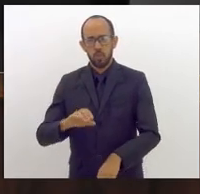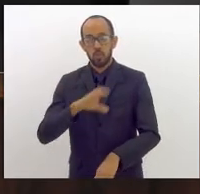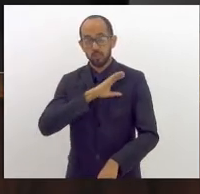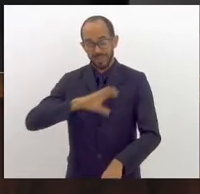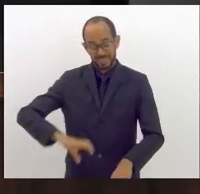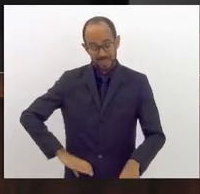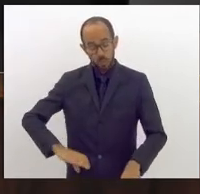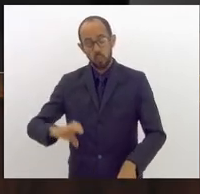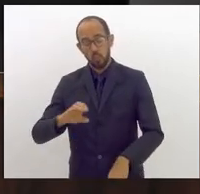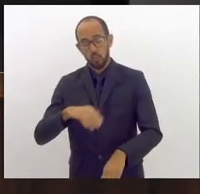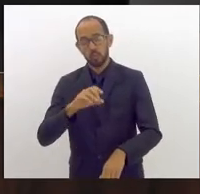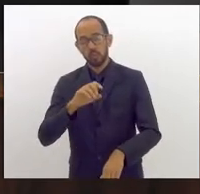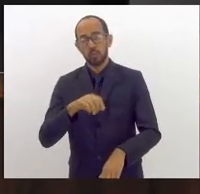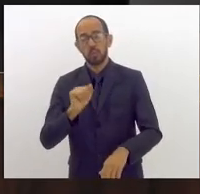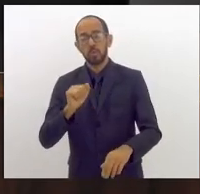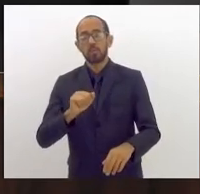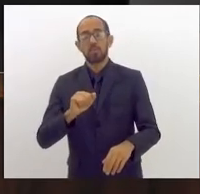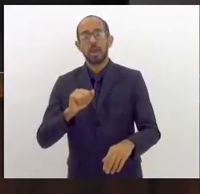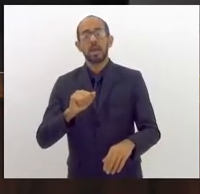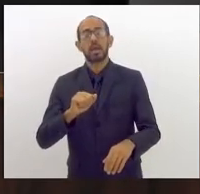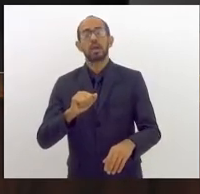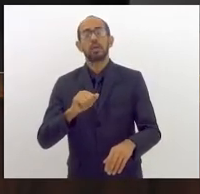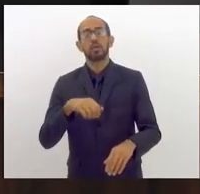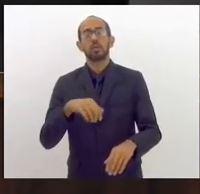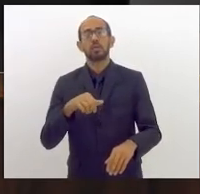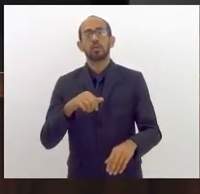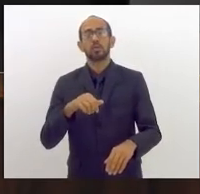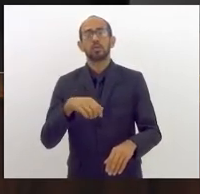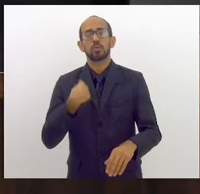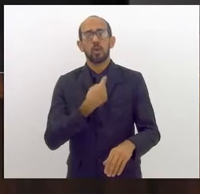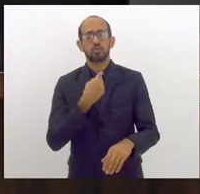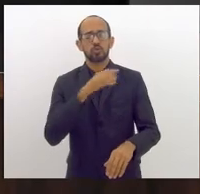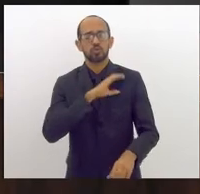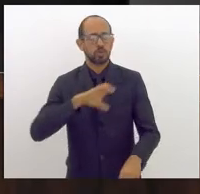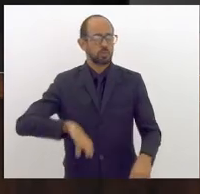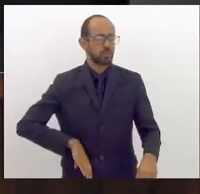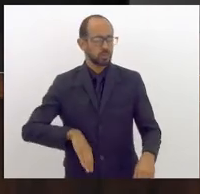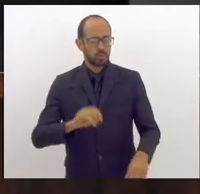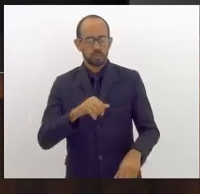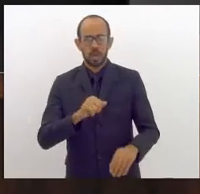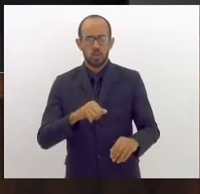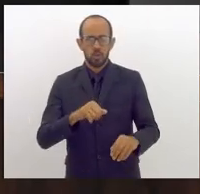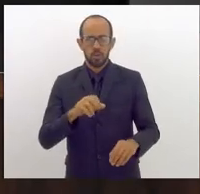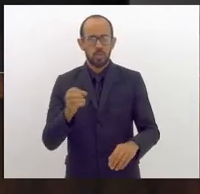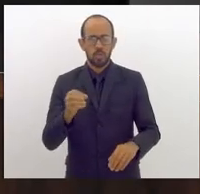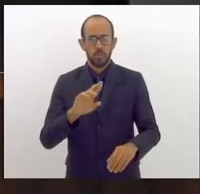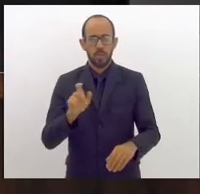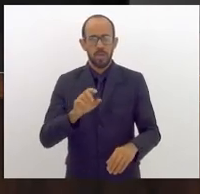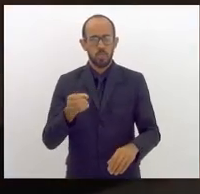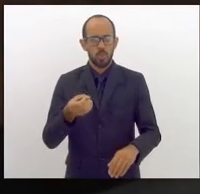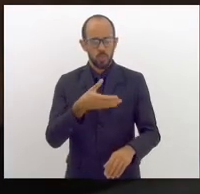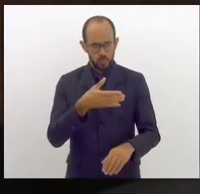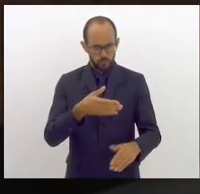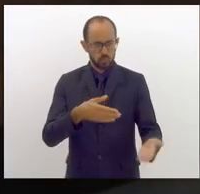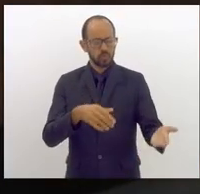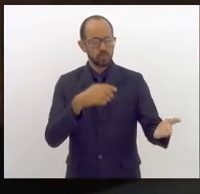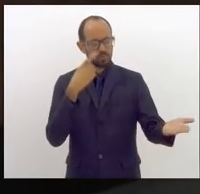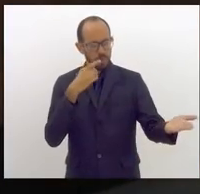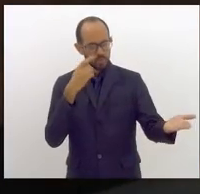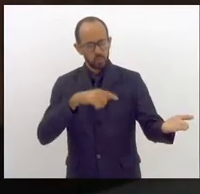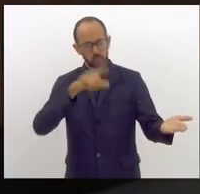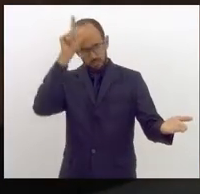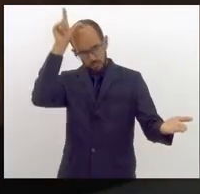de condição de justiça para emitir parecer o nosso Cristão que não é novo Deputado Luiz Paulo